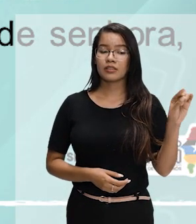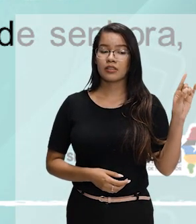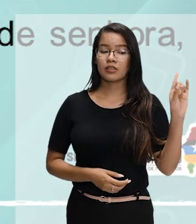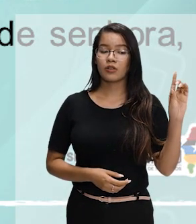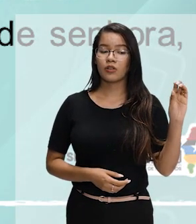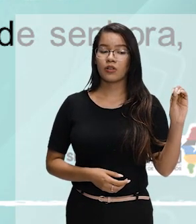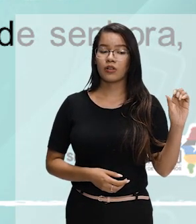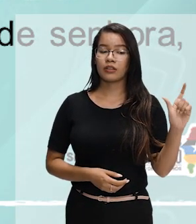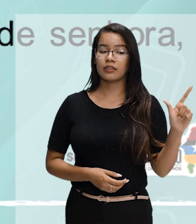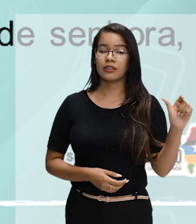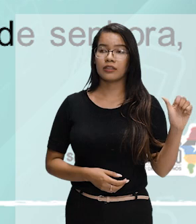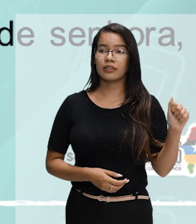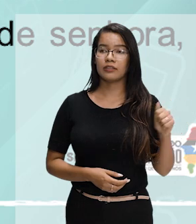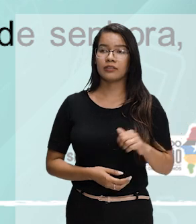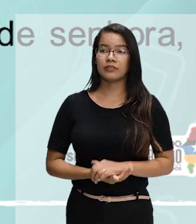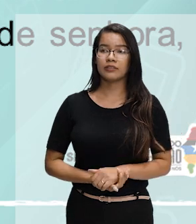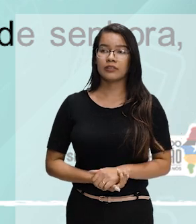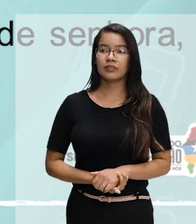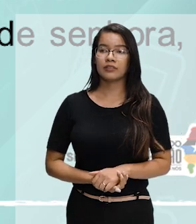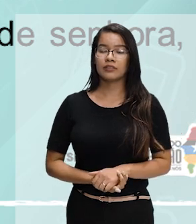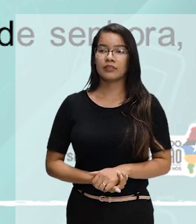Lucila, errei.